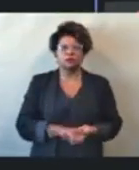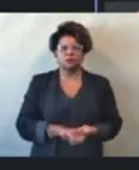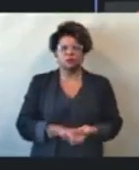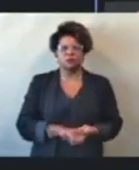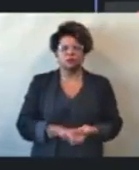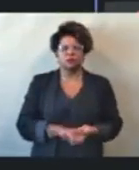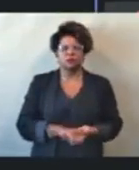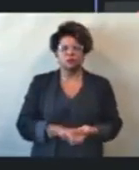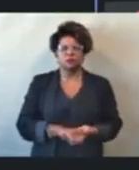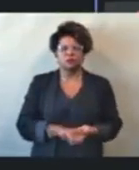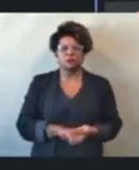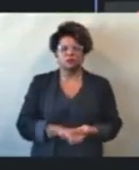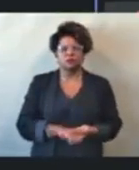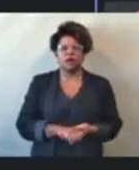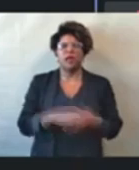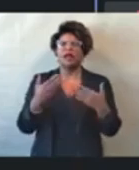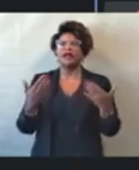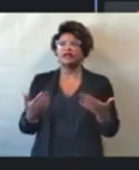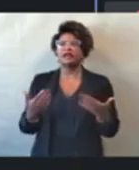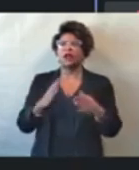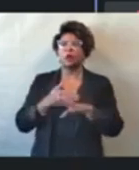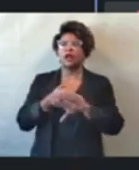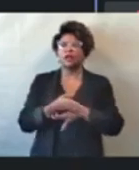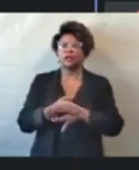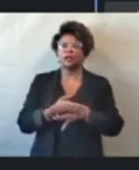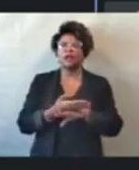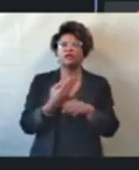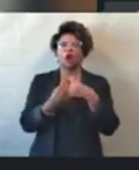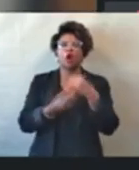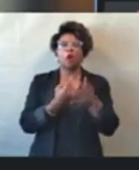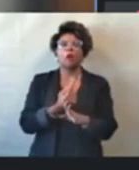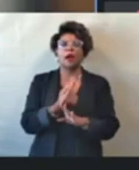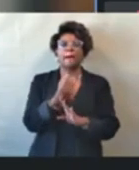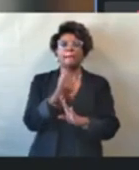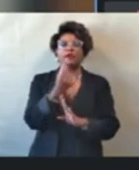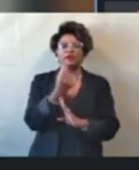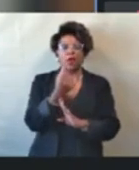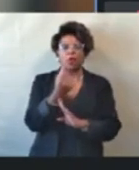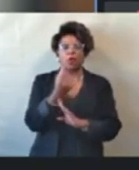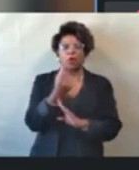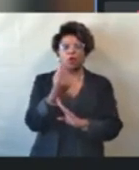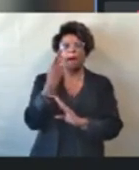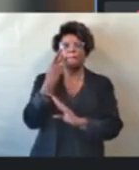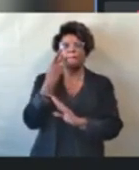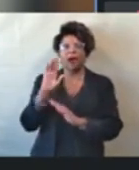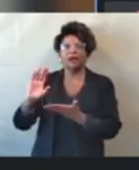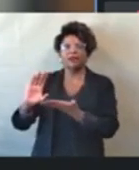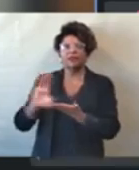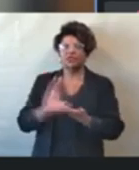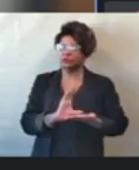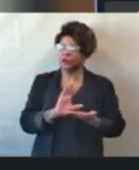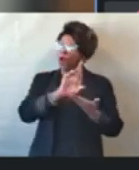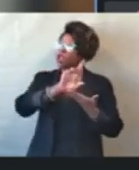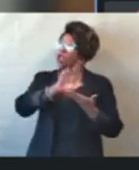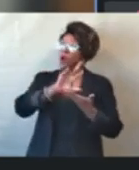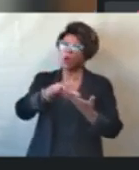São despesas de capital destinadas à execução de investimento. Investimentos. Ele não pode ser aplicado em custeio. Ele é aplicado